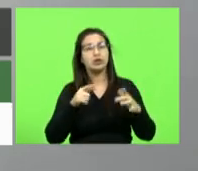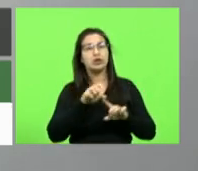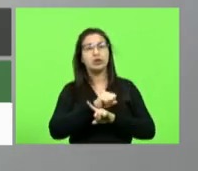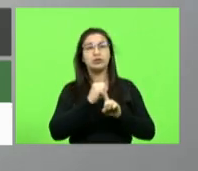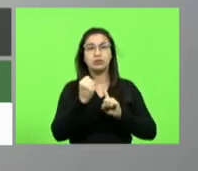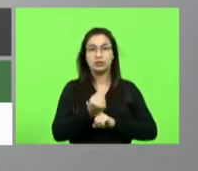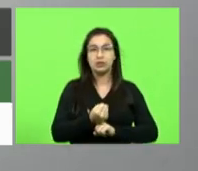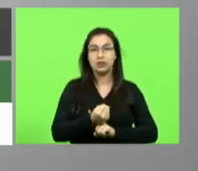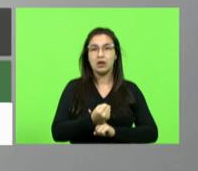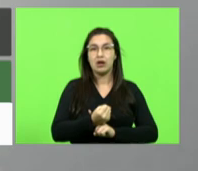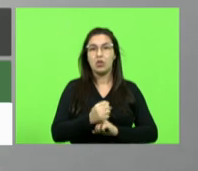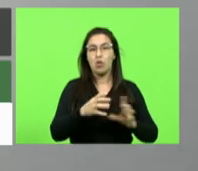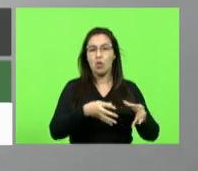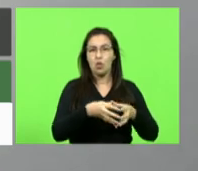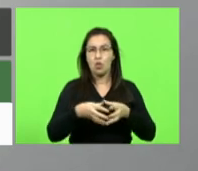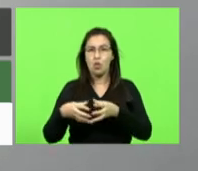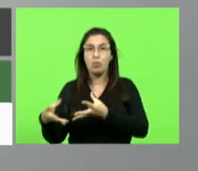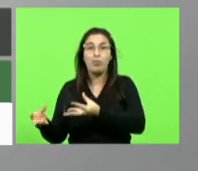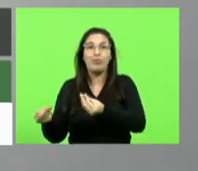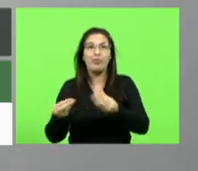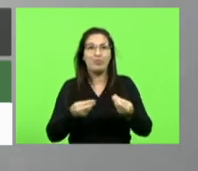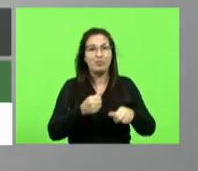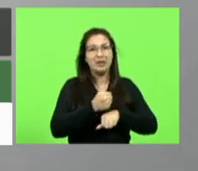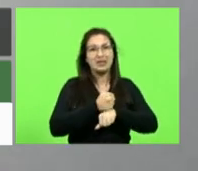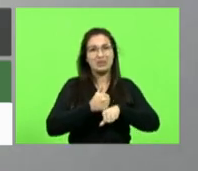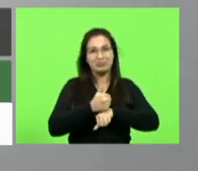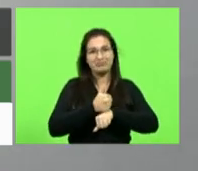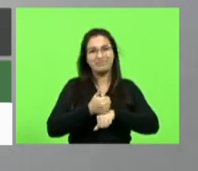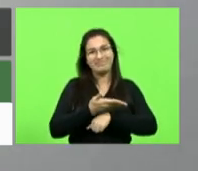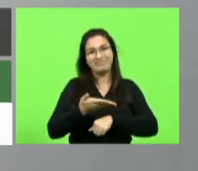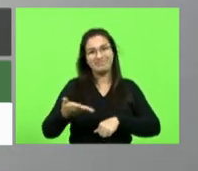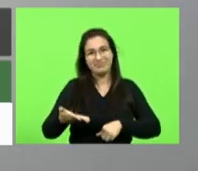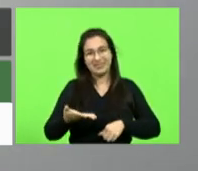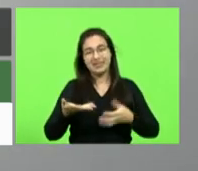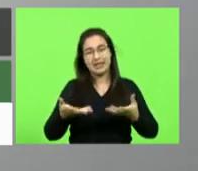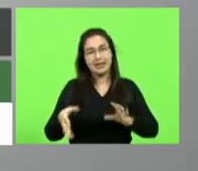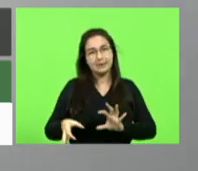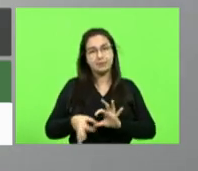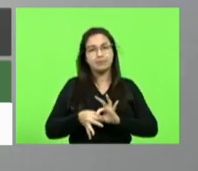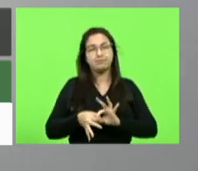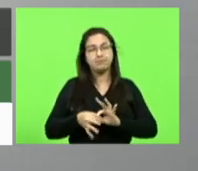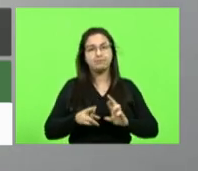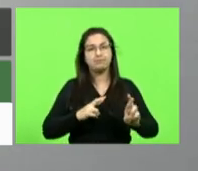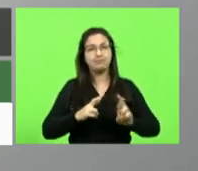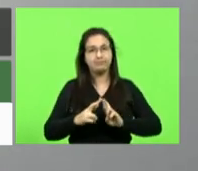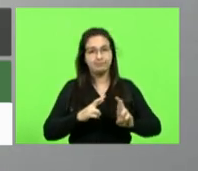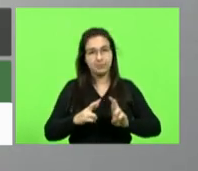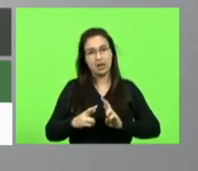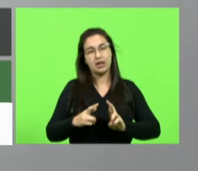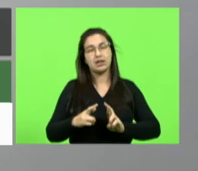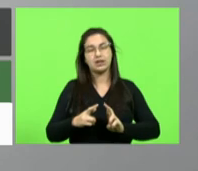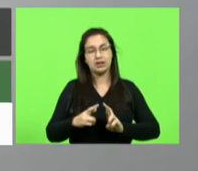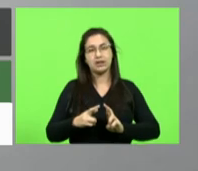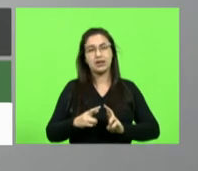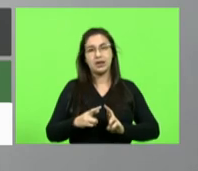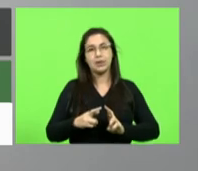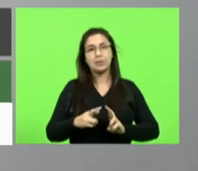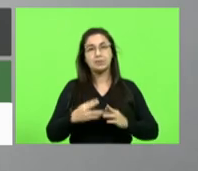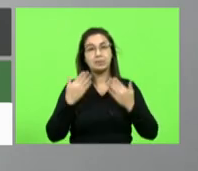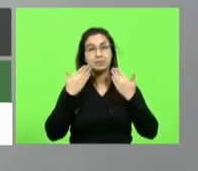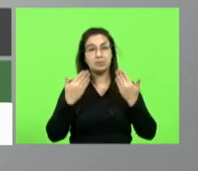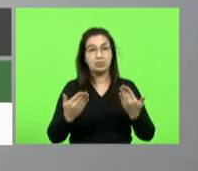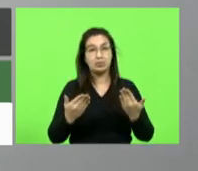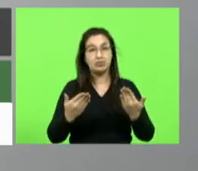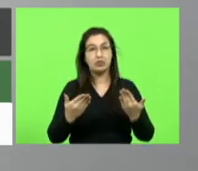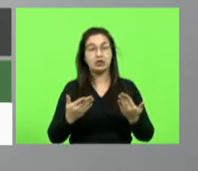equipes multiprofissionais a partir de uma relação colaborativa com as equipes escolares, tem evidenciado a eficácia de